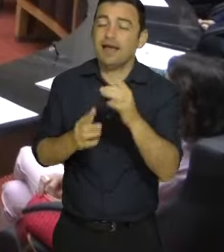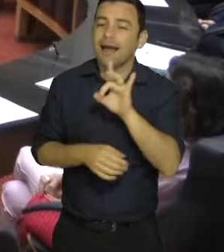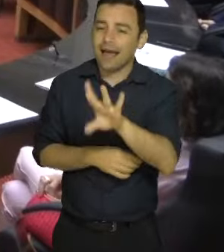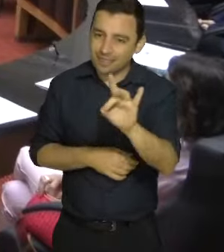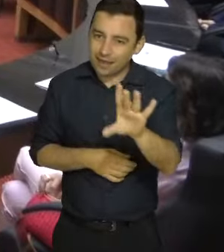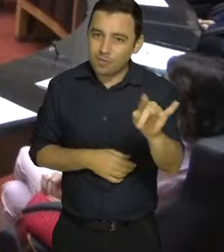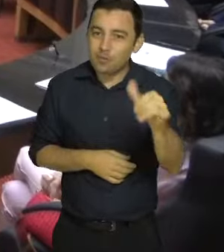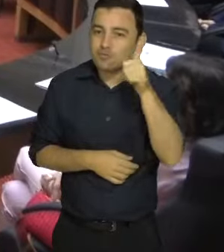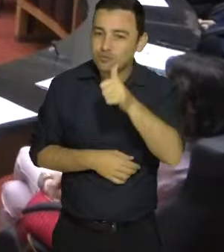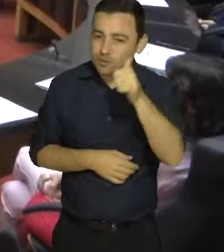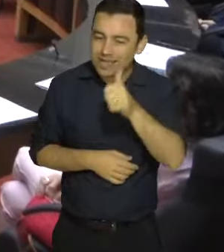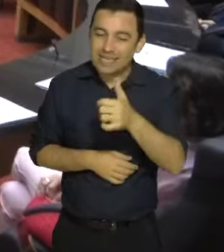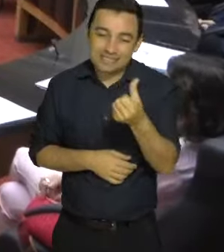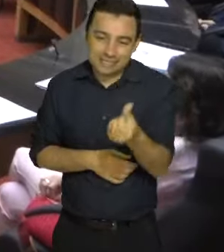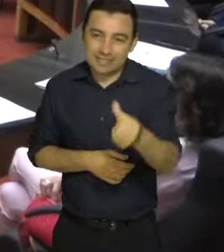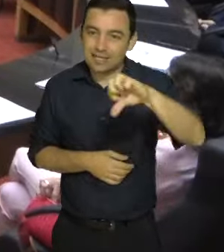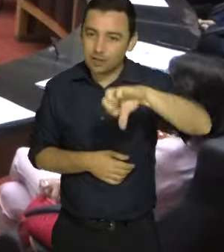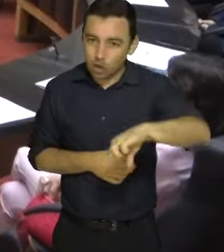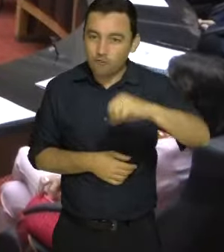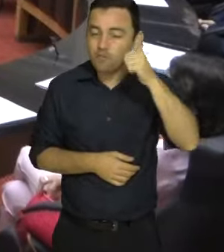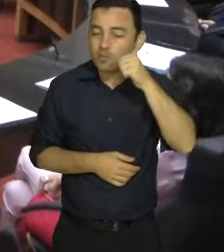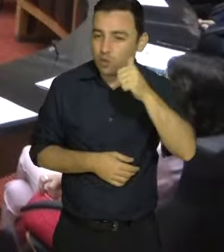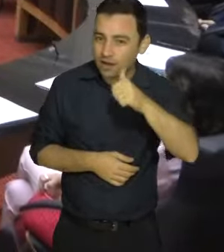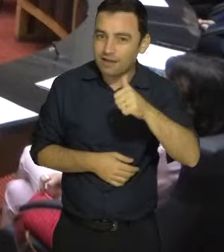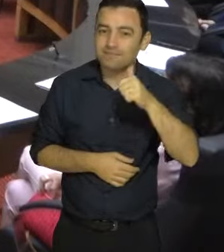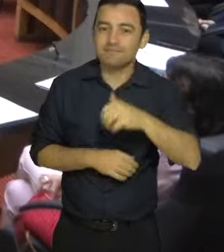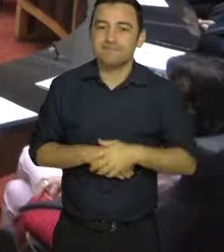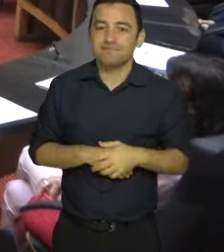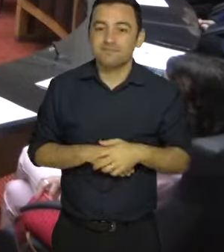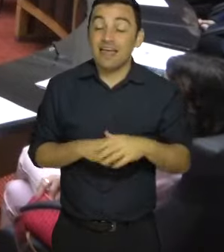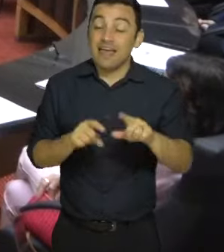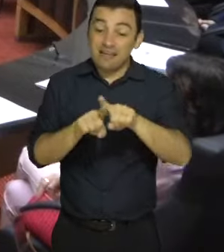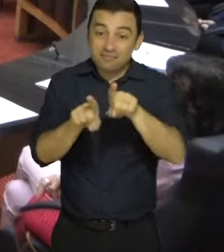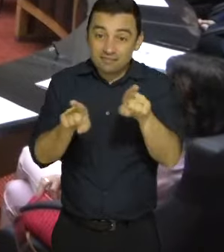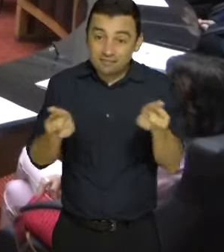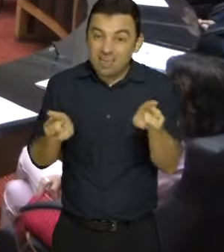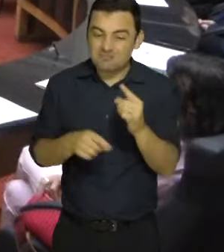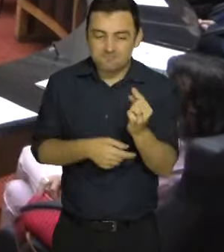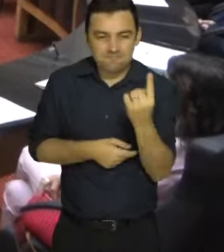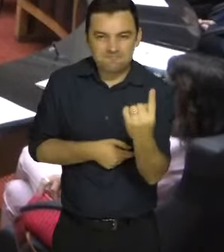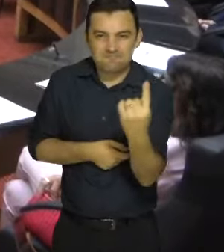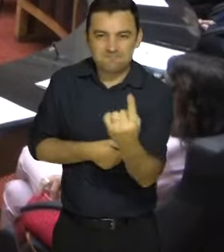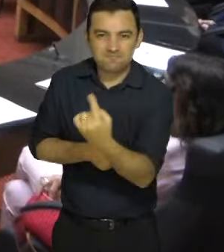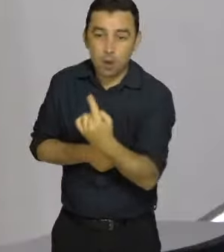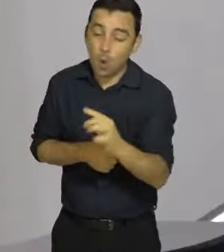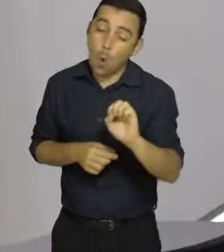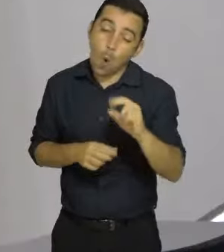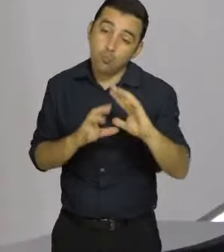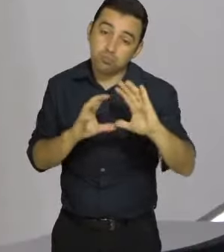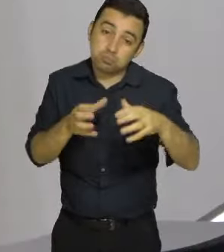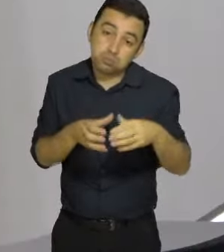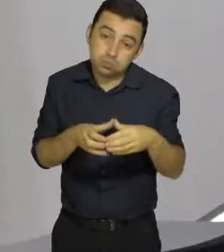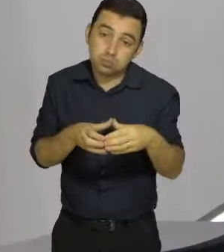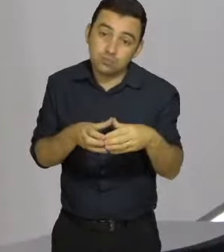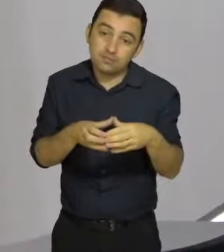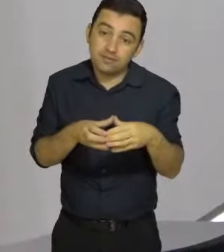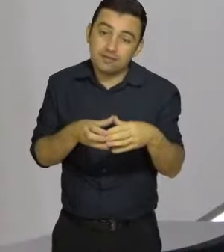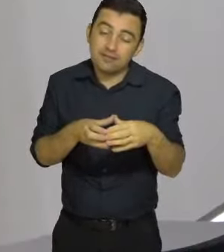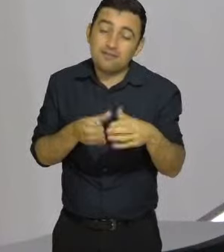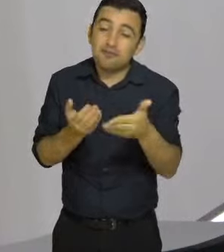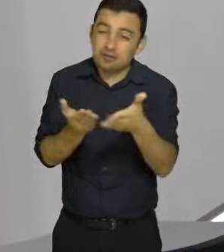das 69 mulheres que, de forma individual ou coletiva,